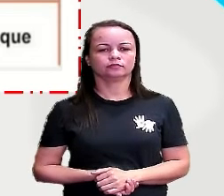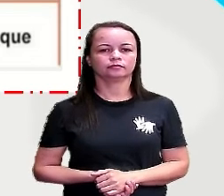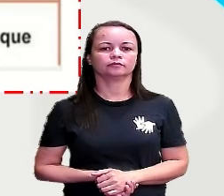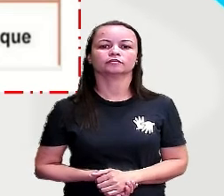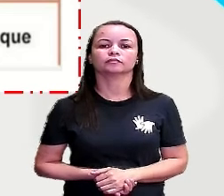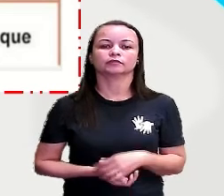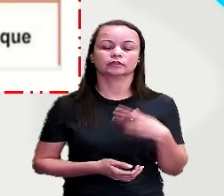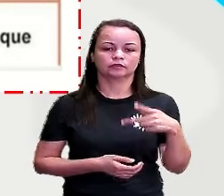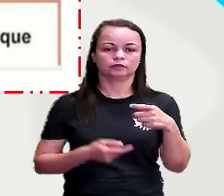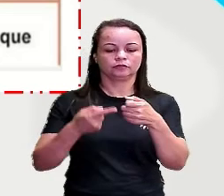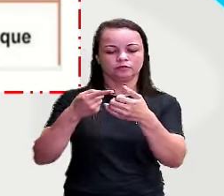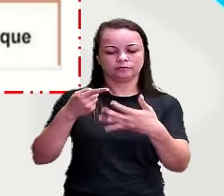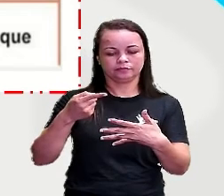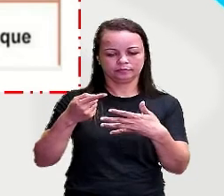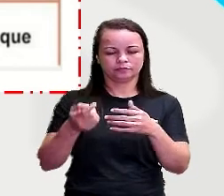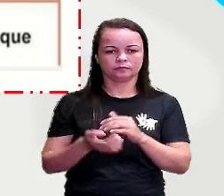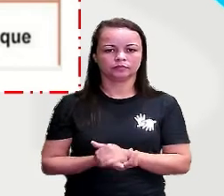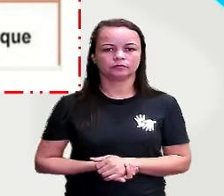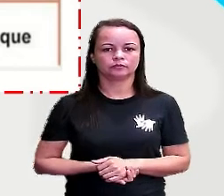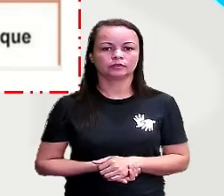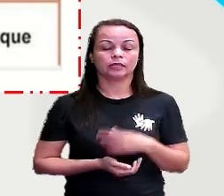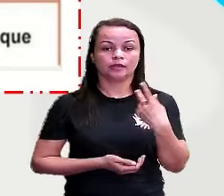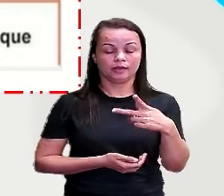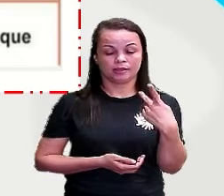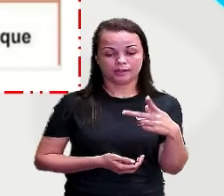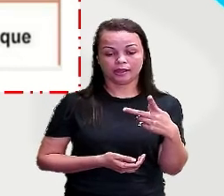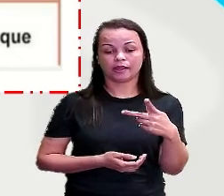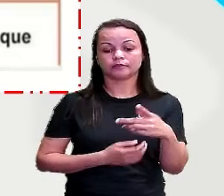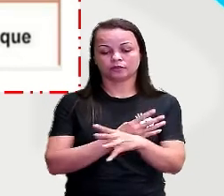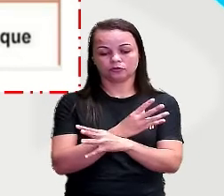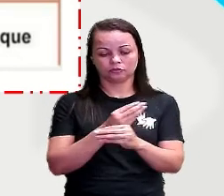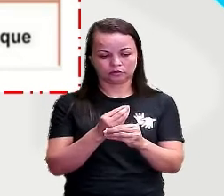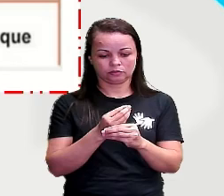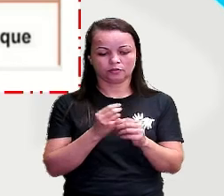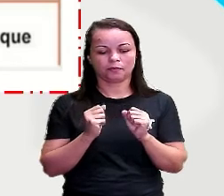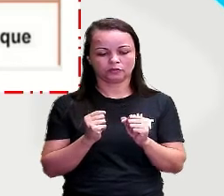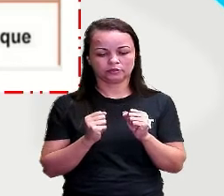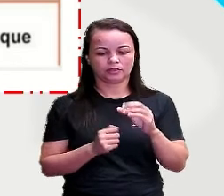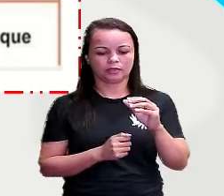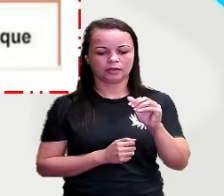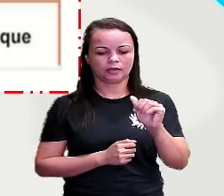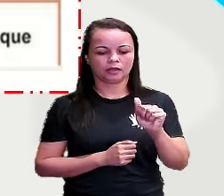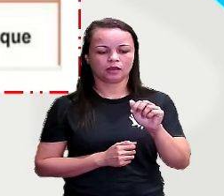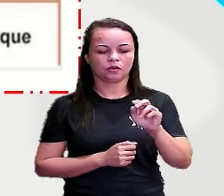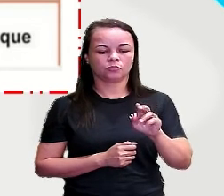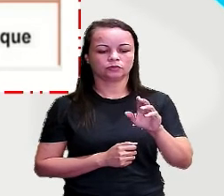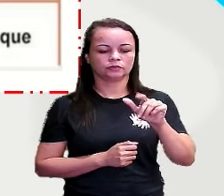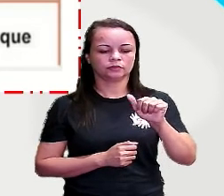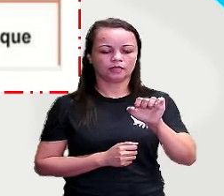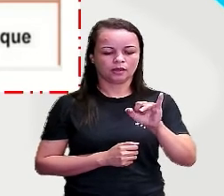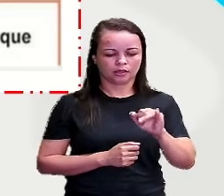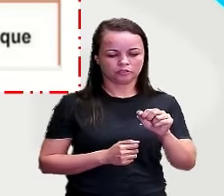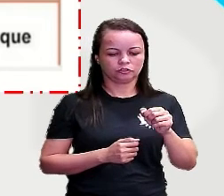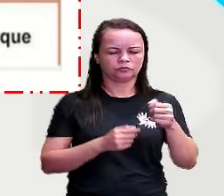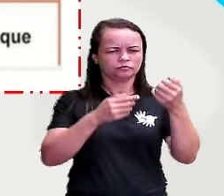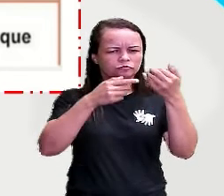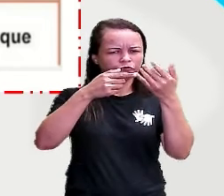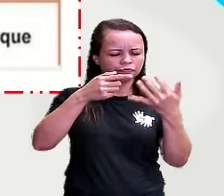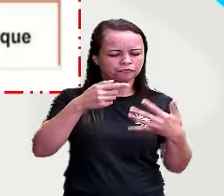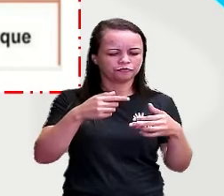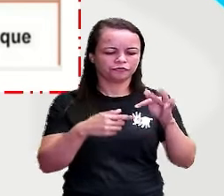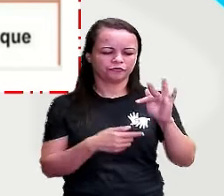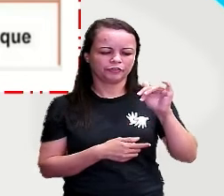E aqui vamos classificar, ó. Essas conjunções, elas podem ser causais, finais,